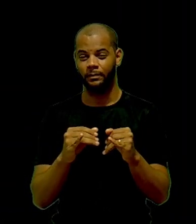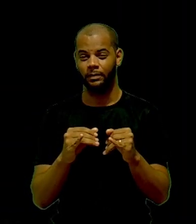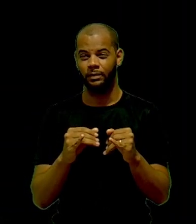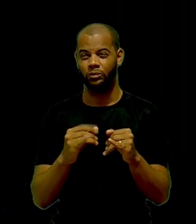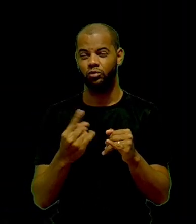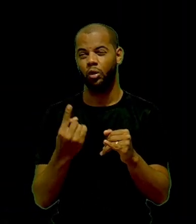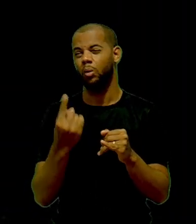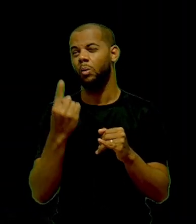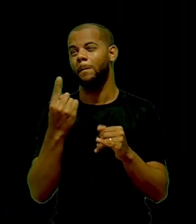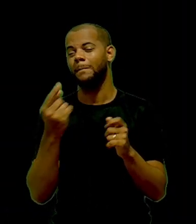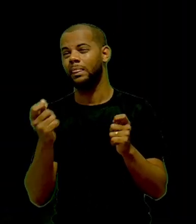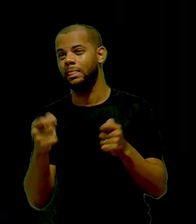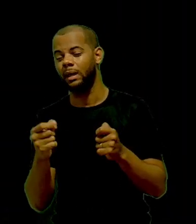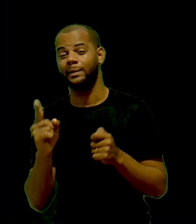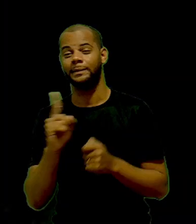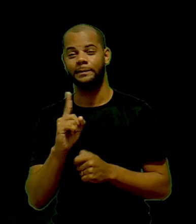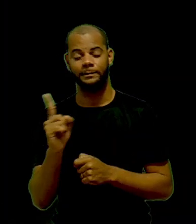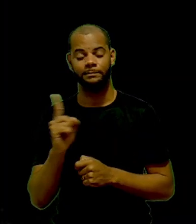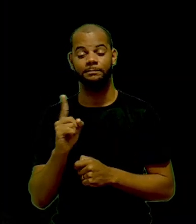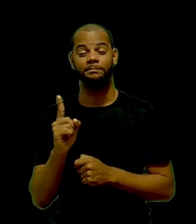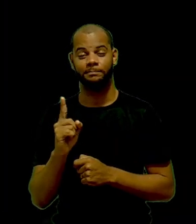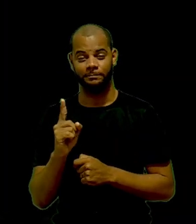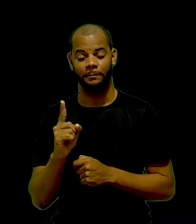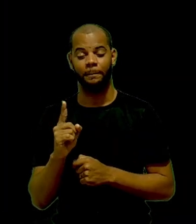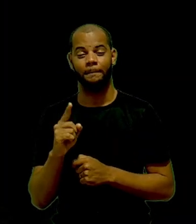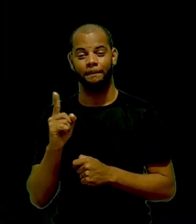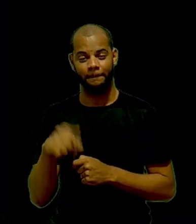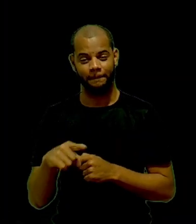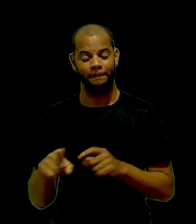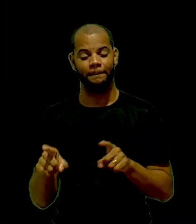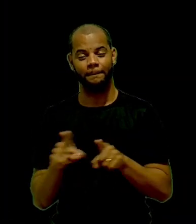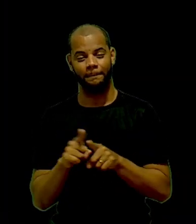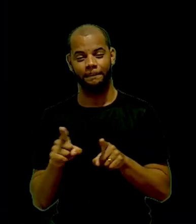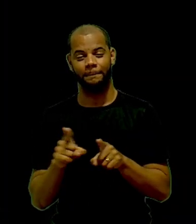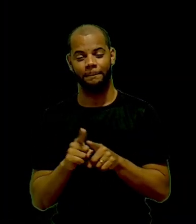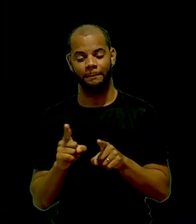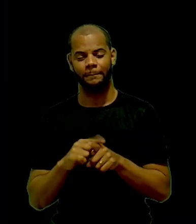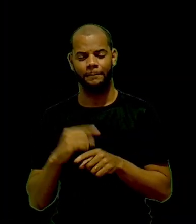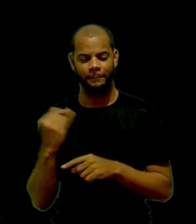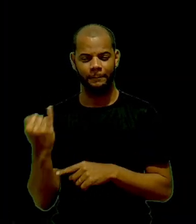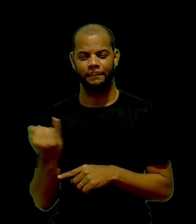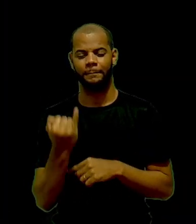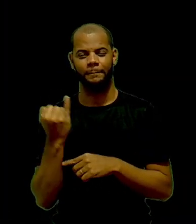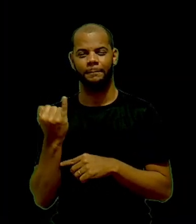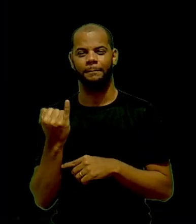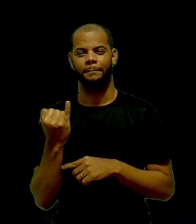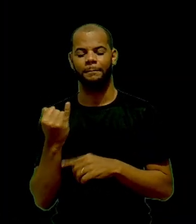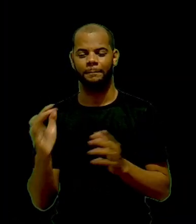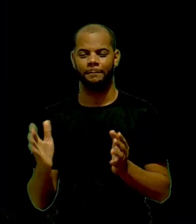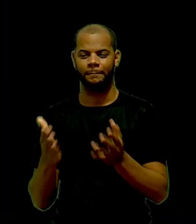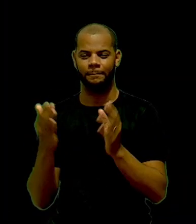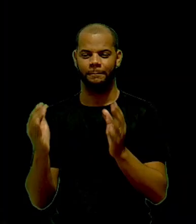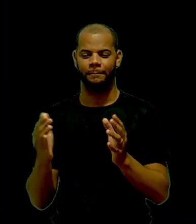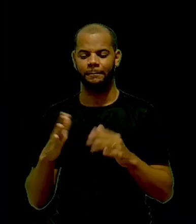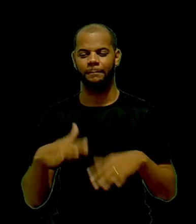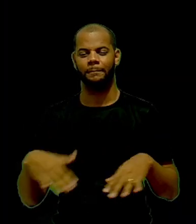uma alternativa viável, e sim também desempenha um papel crucial na promoção de um